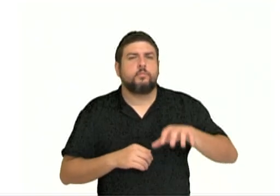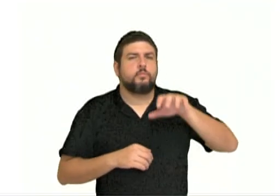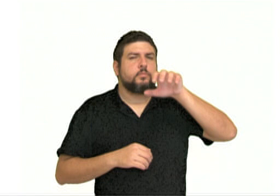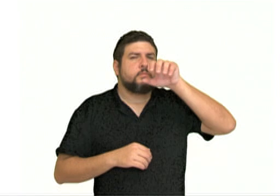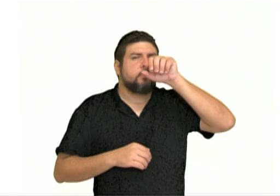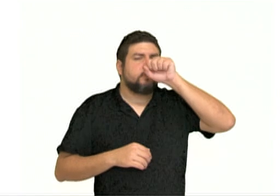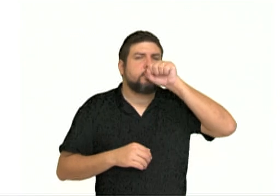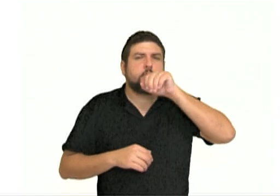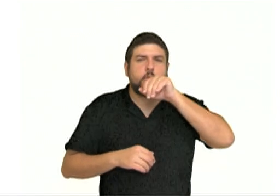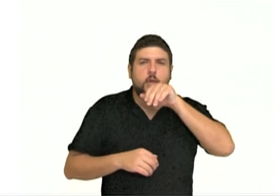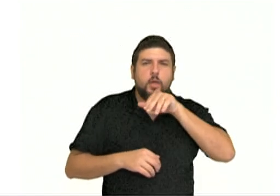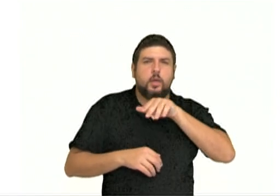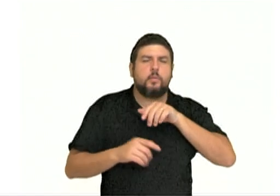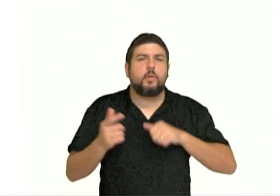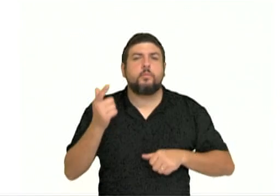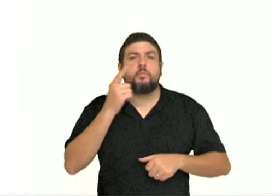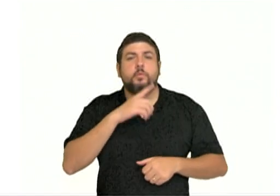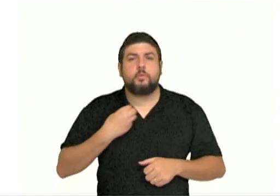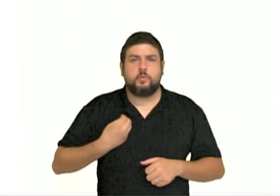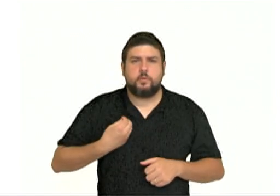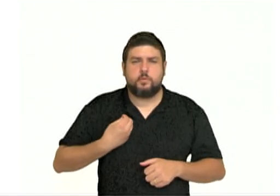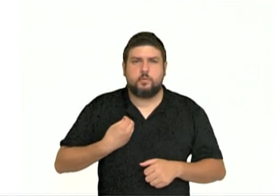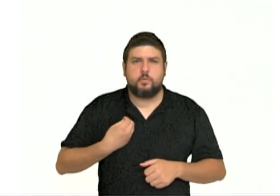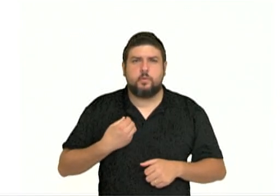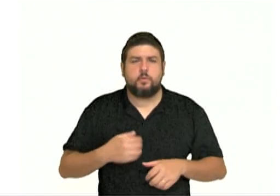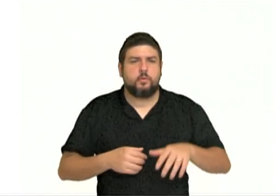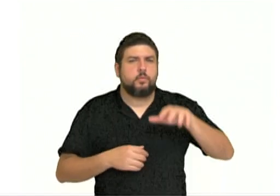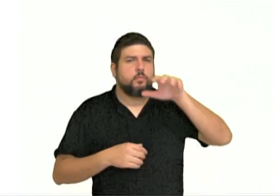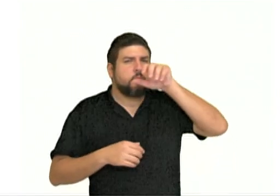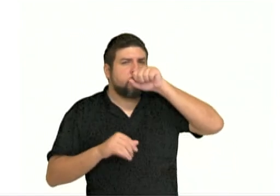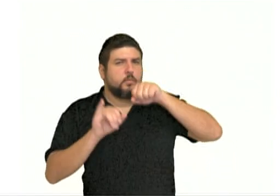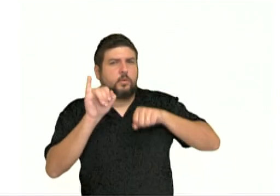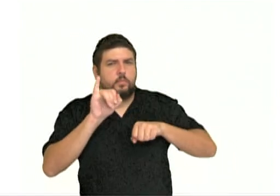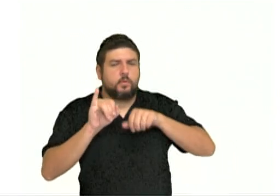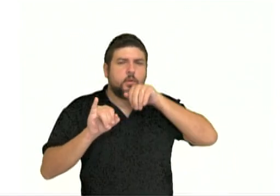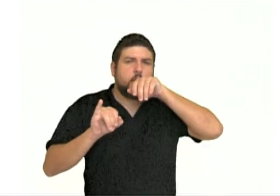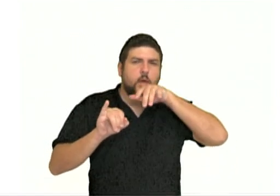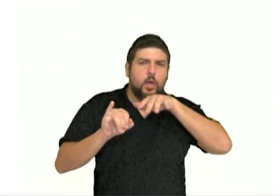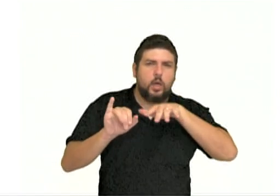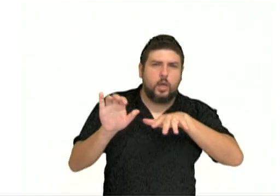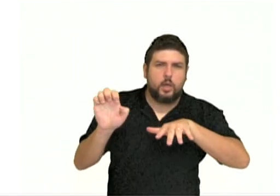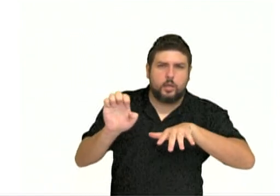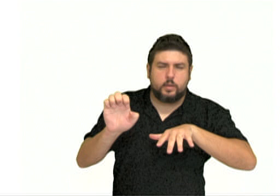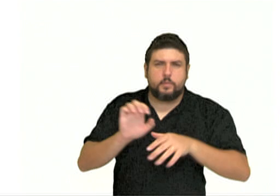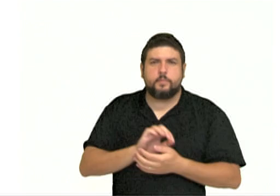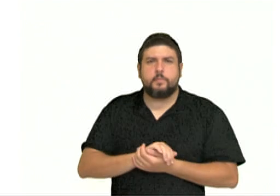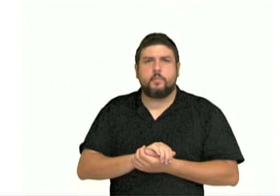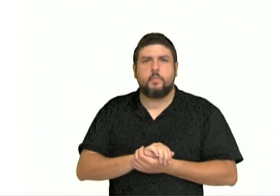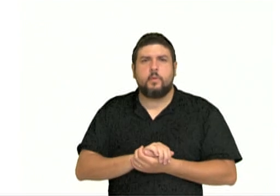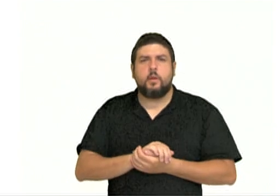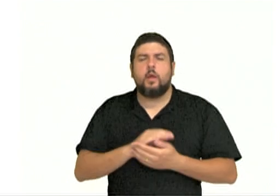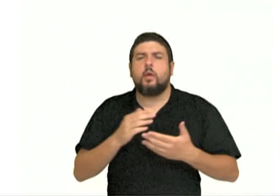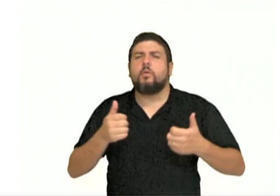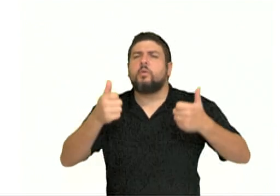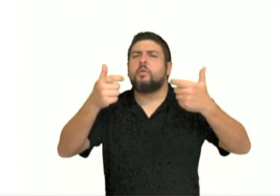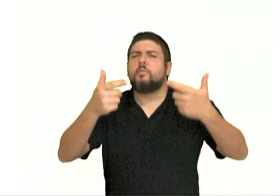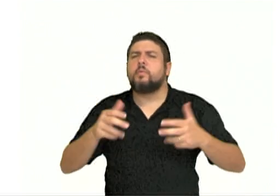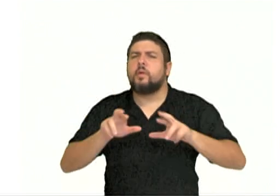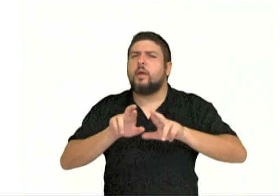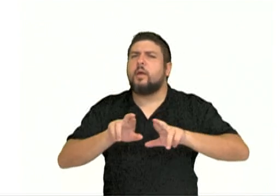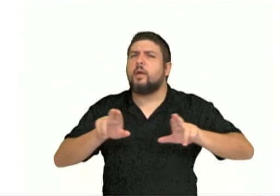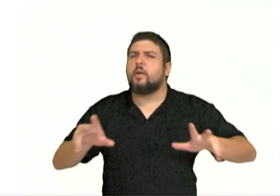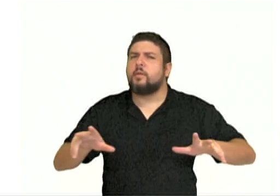2 movimentos respiratórios, a inspiração e a expiração. Agora, diferencie esses